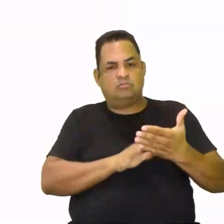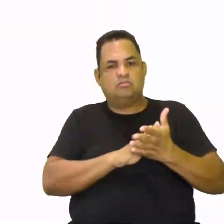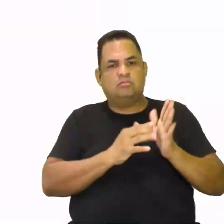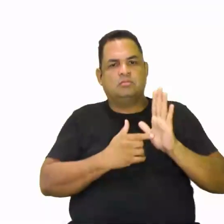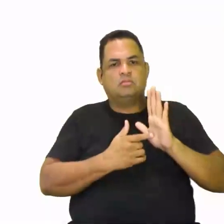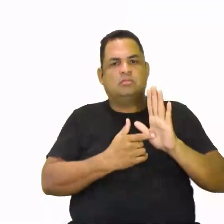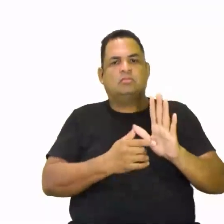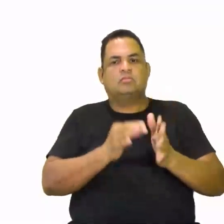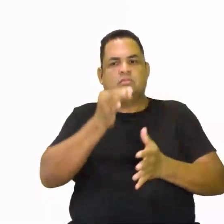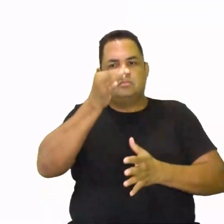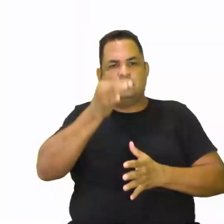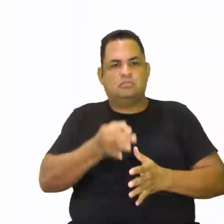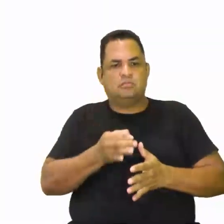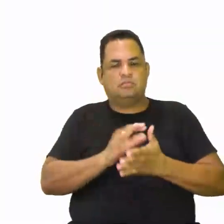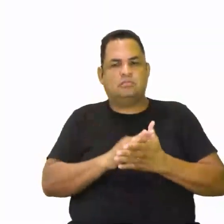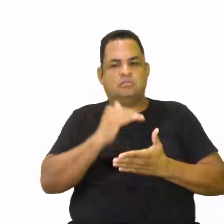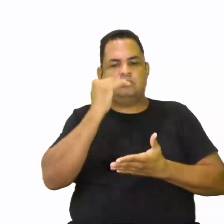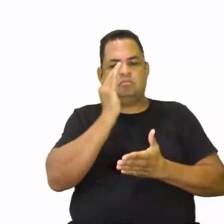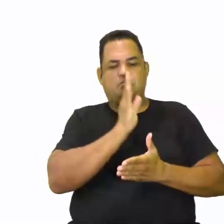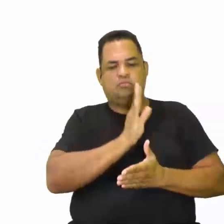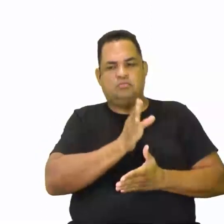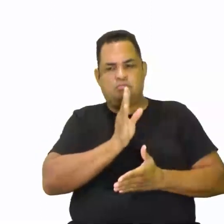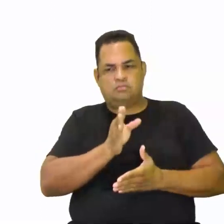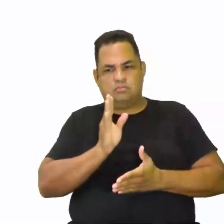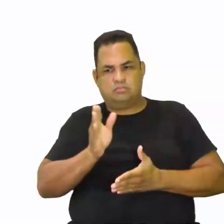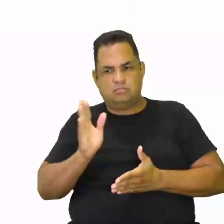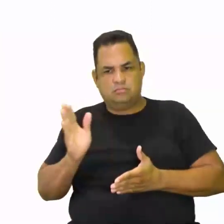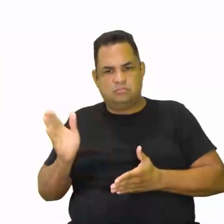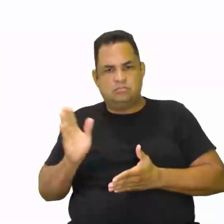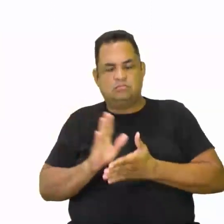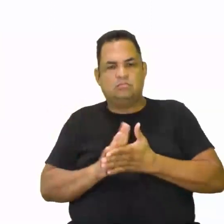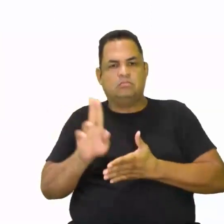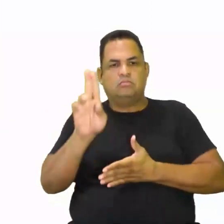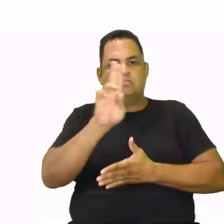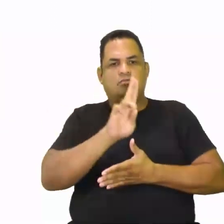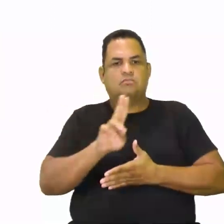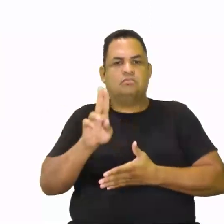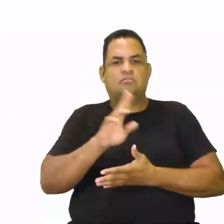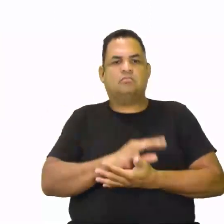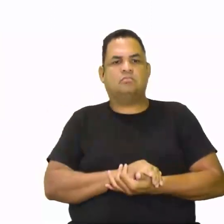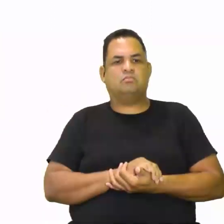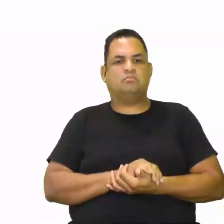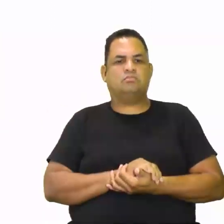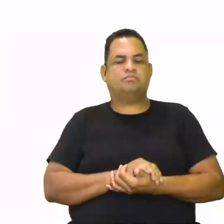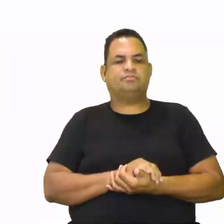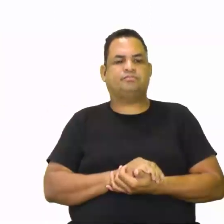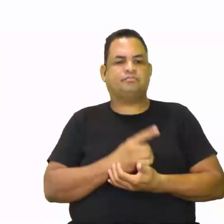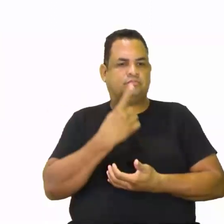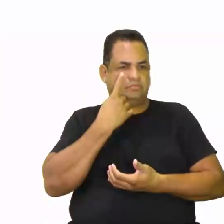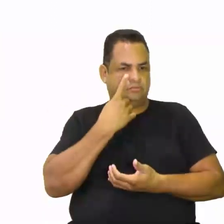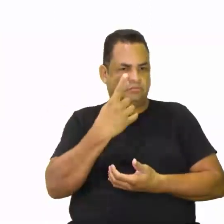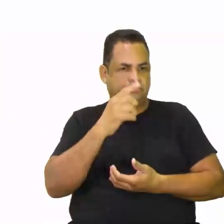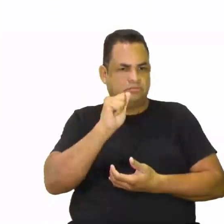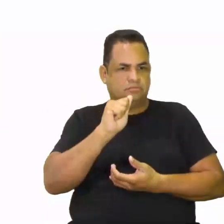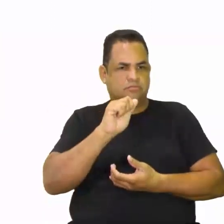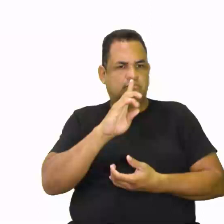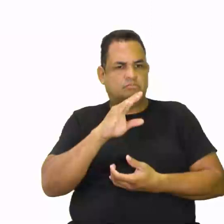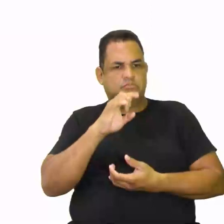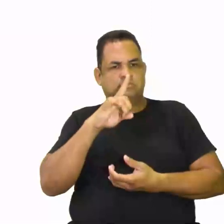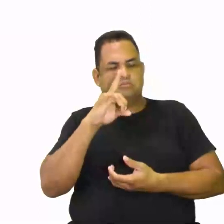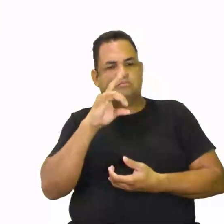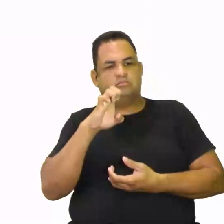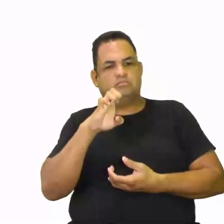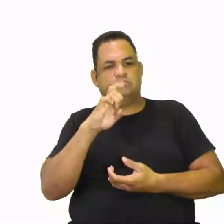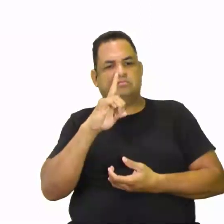apresenta corretamente a sequência de operação utilizada é... Então, verifica aí letra A, letra B,